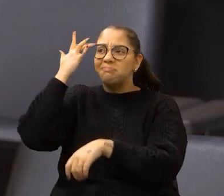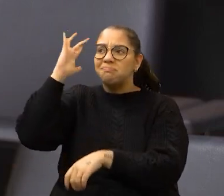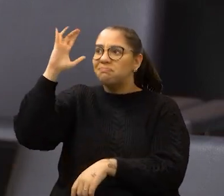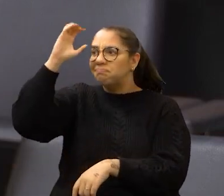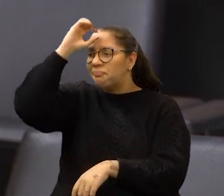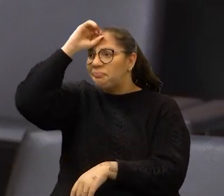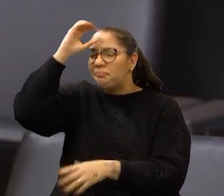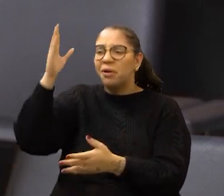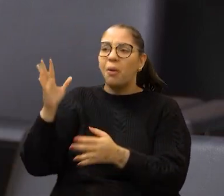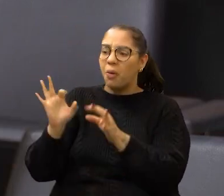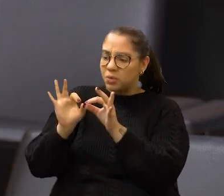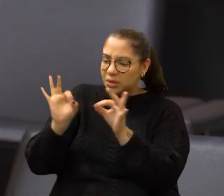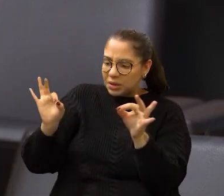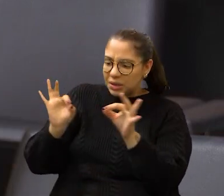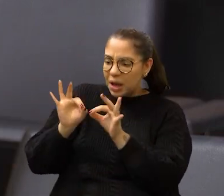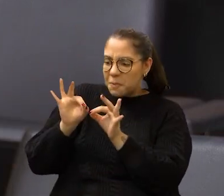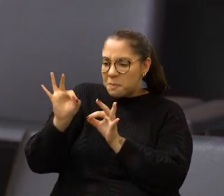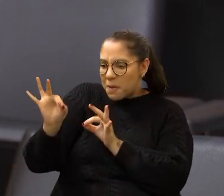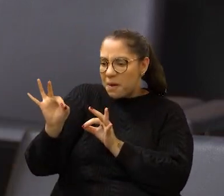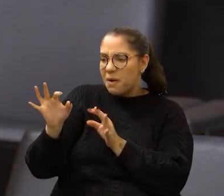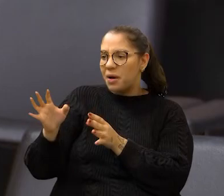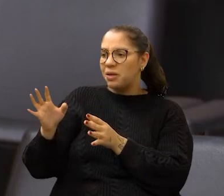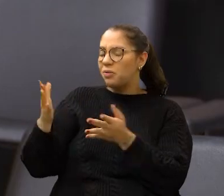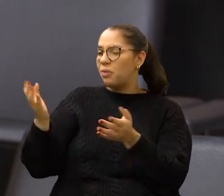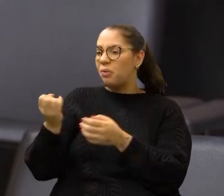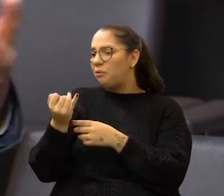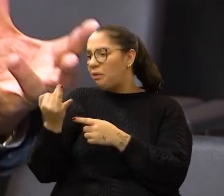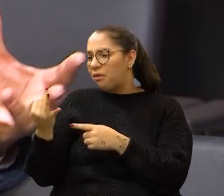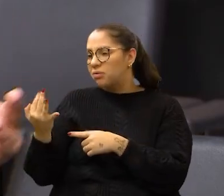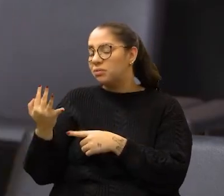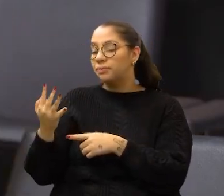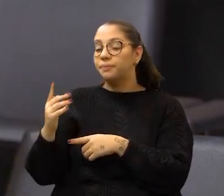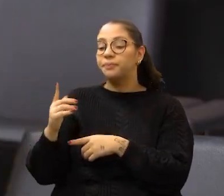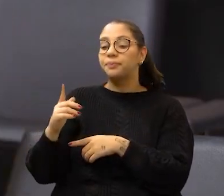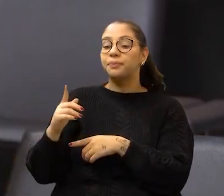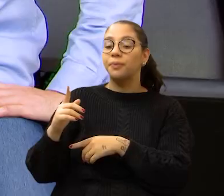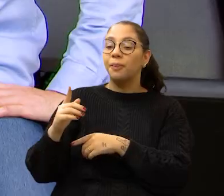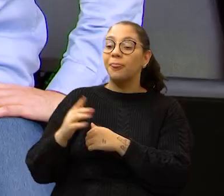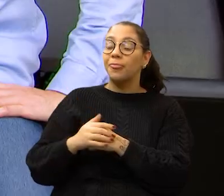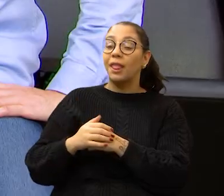construir, mas a gente não sabe quais os tamanhos dos obstáculos, quais as medidas.